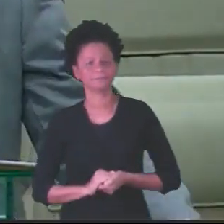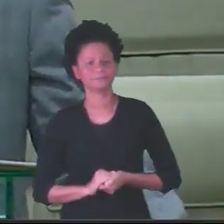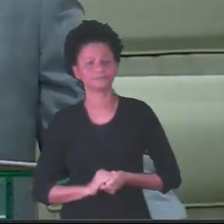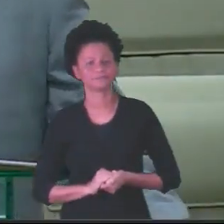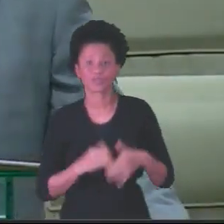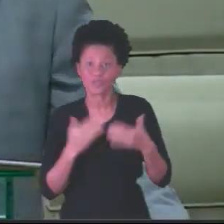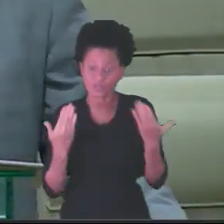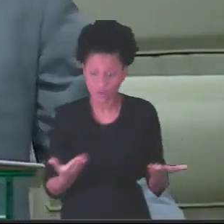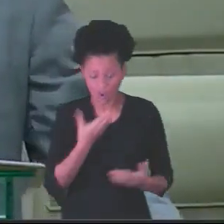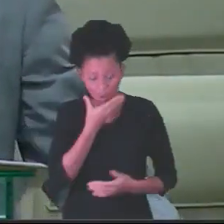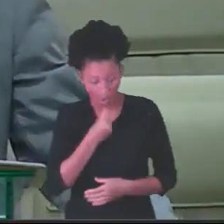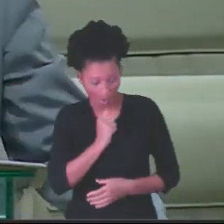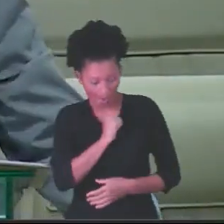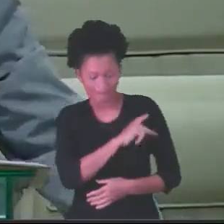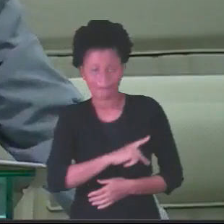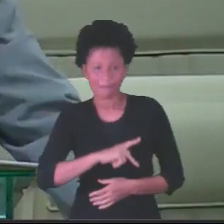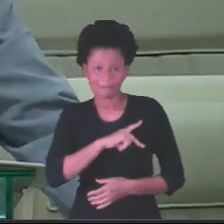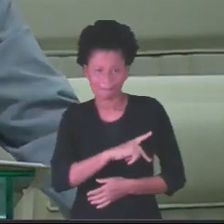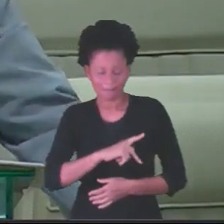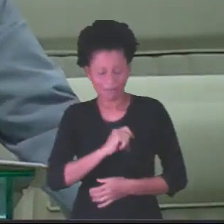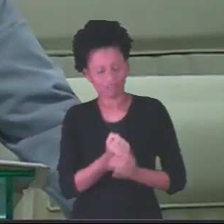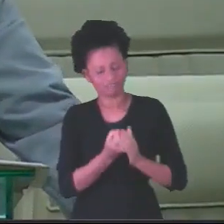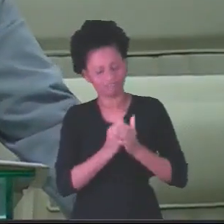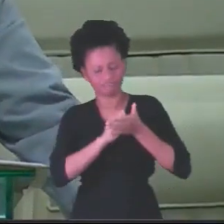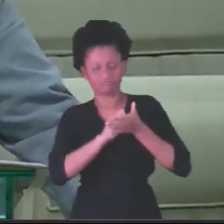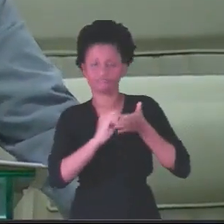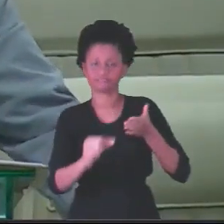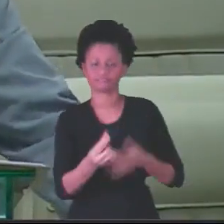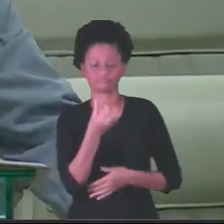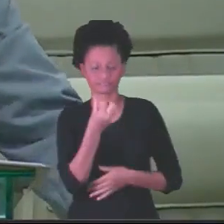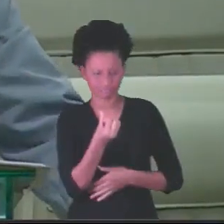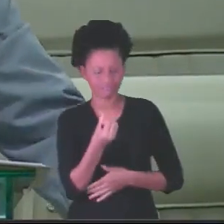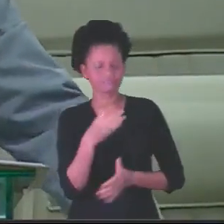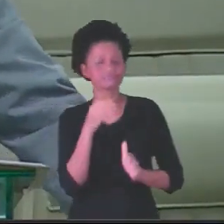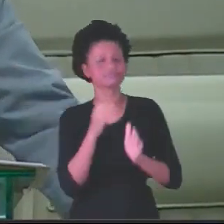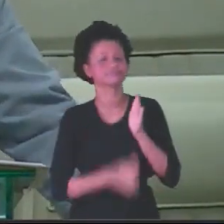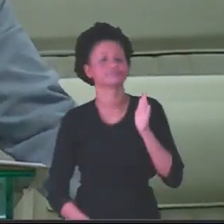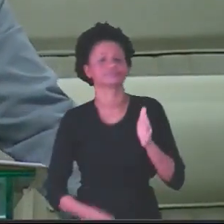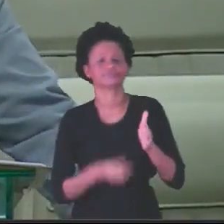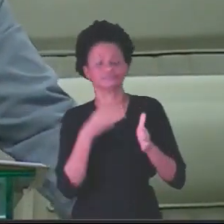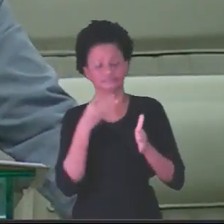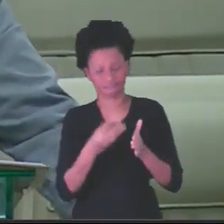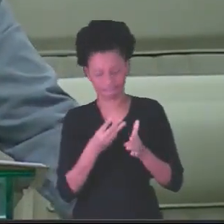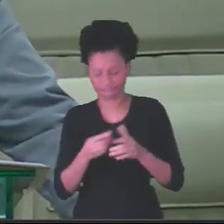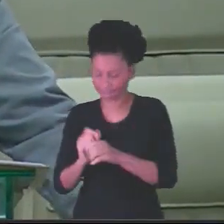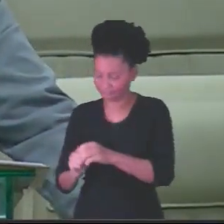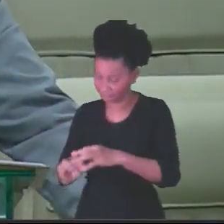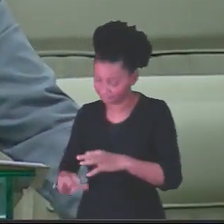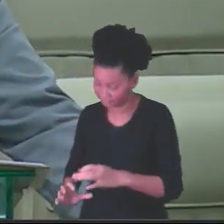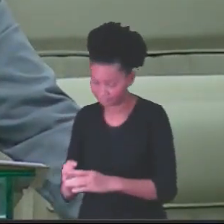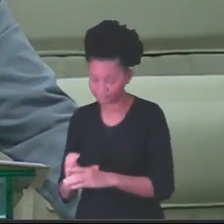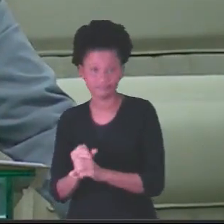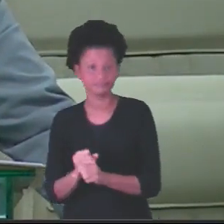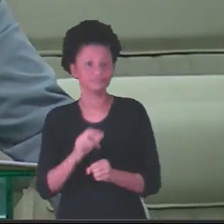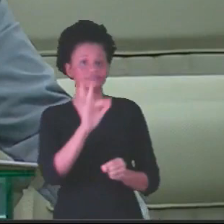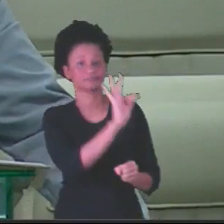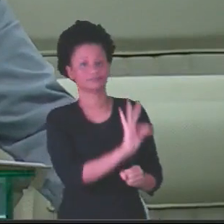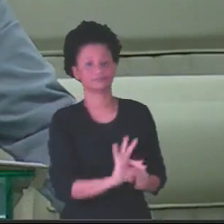e aí paulo no versículo 6 e no capítulo 3 da carta aos filipenses